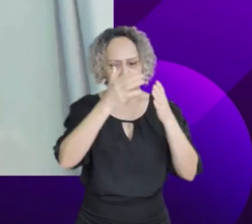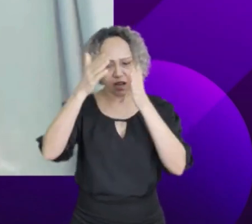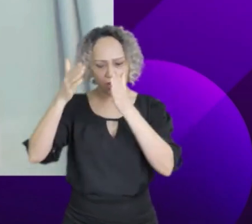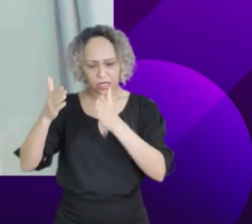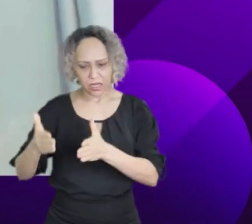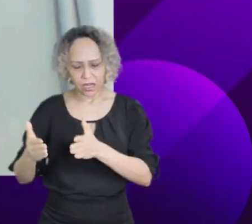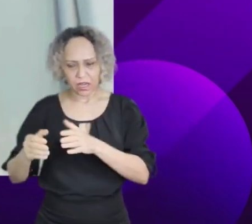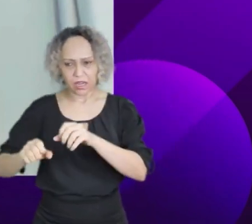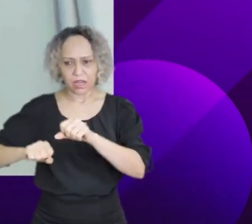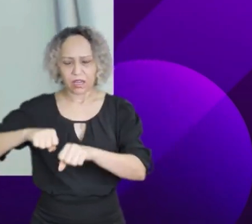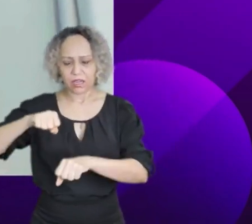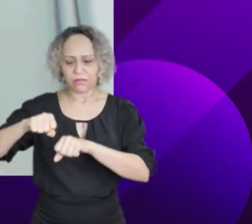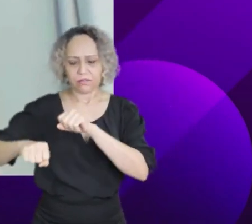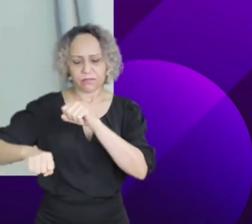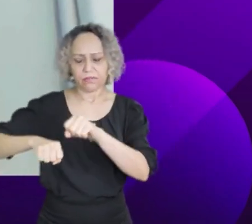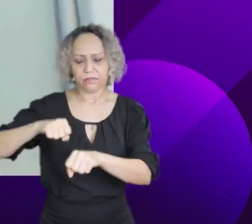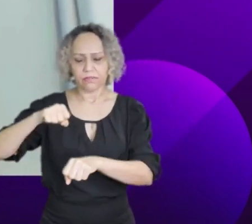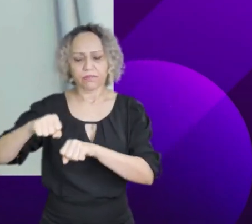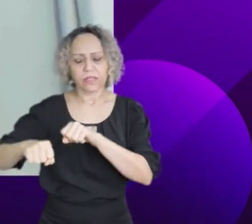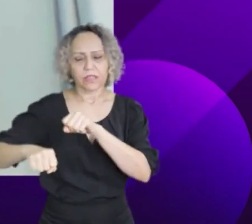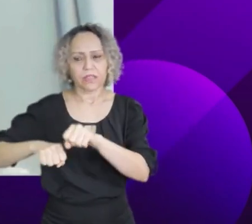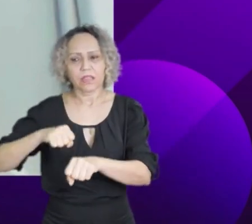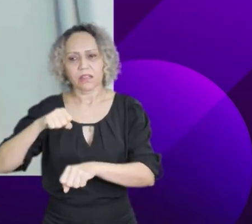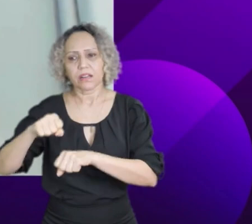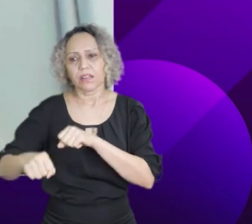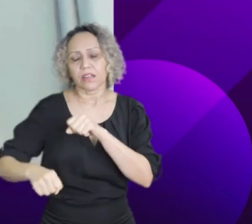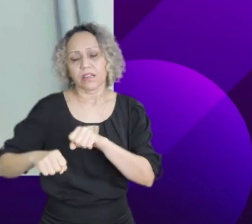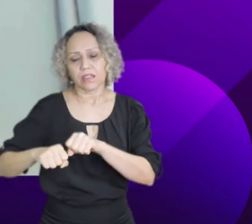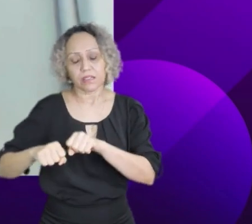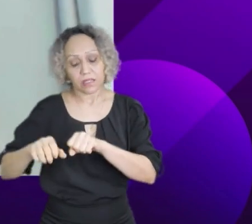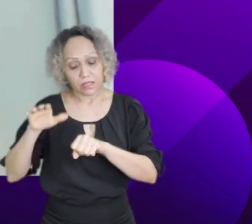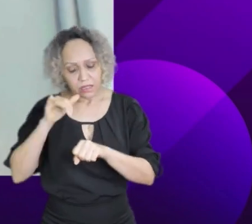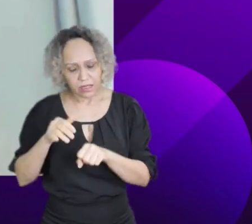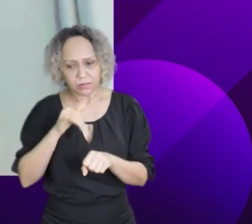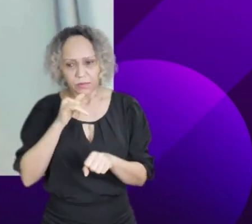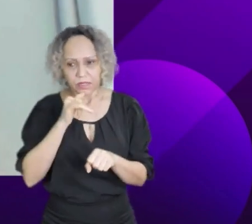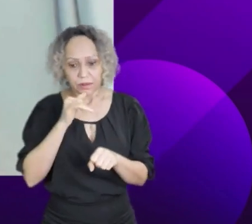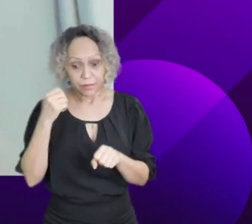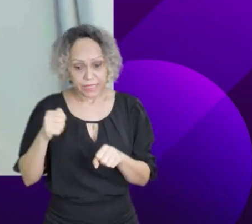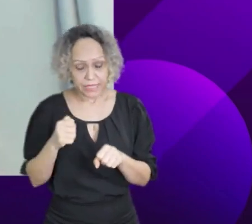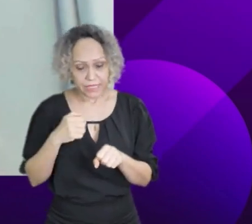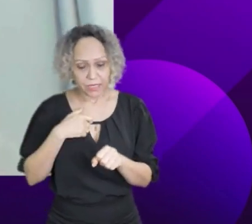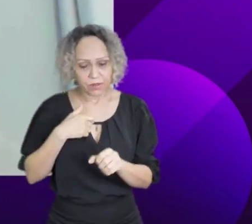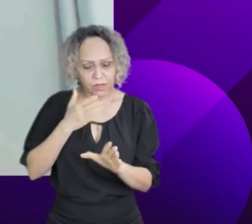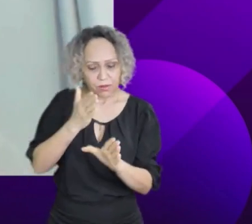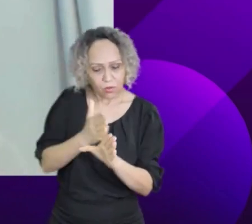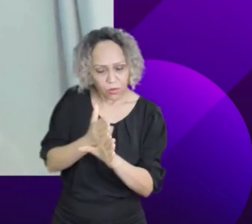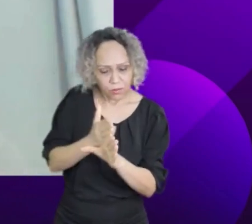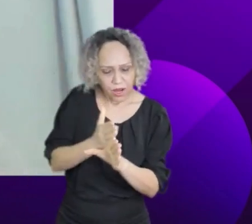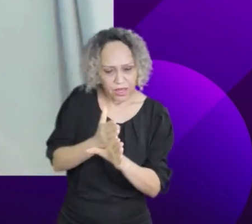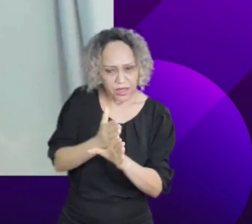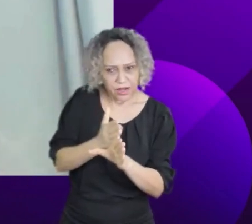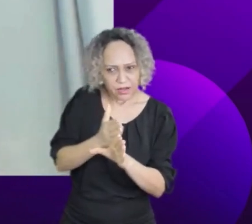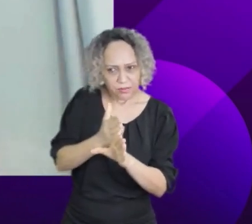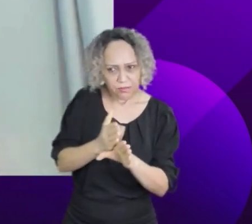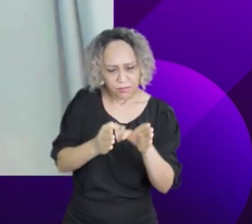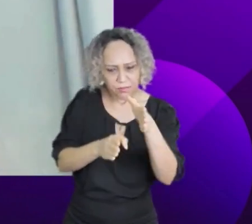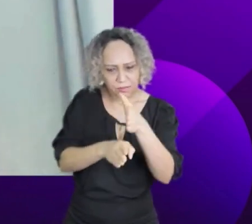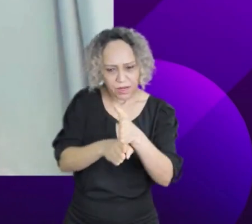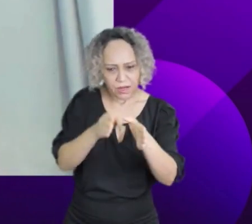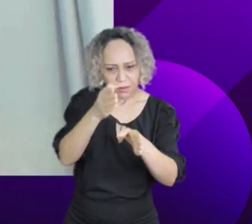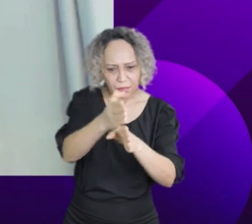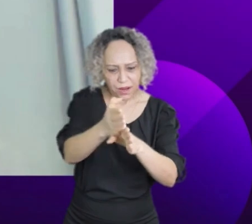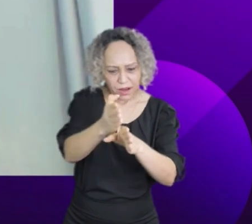quando a parte que é destinada ao ciclista tem uma separação física em relação ao carro, né? Tipo assim, uma diferença